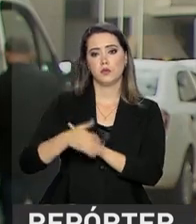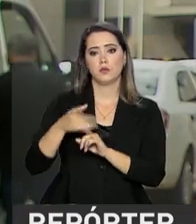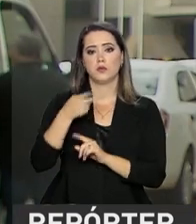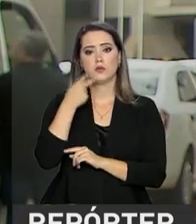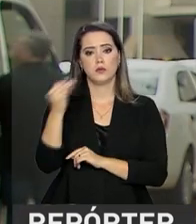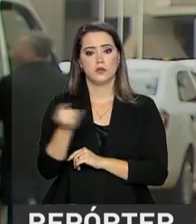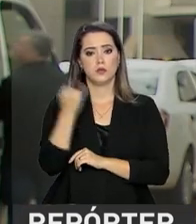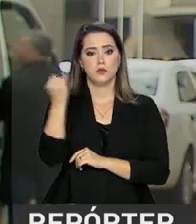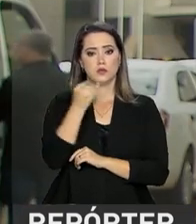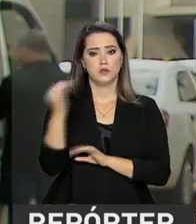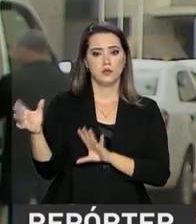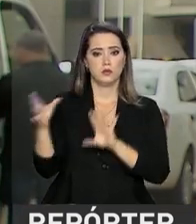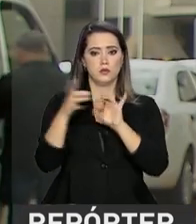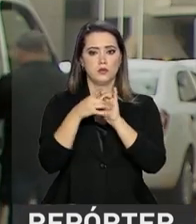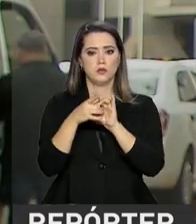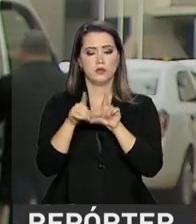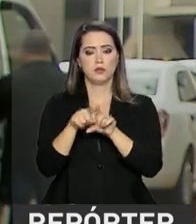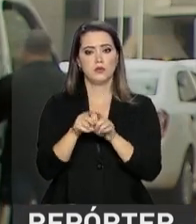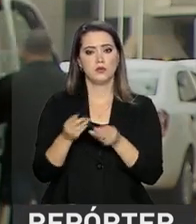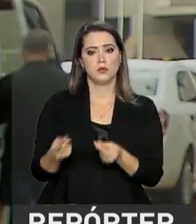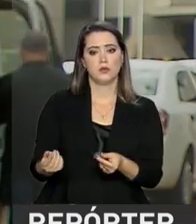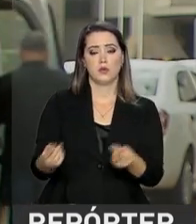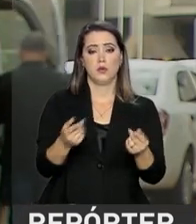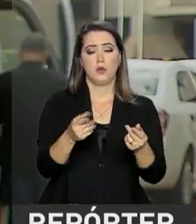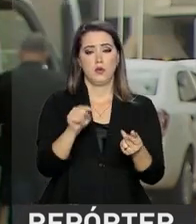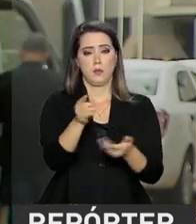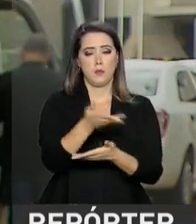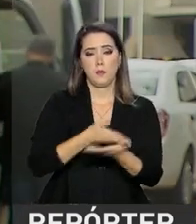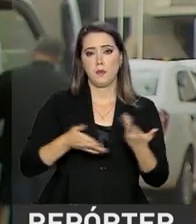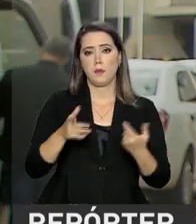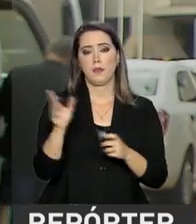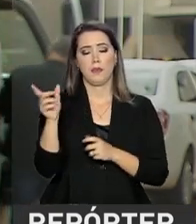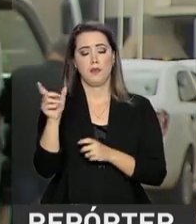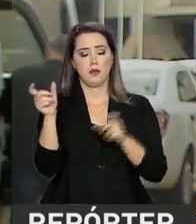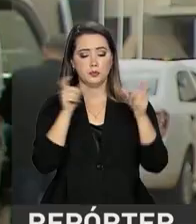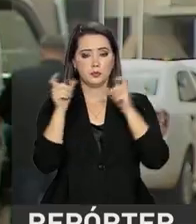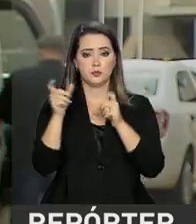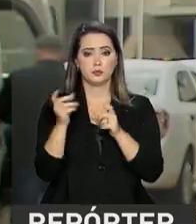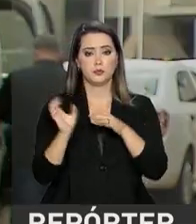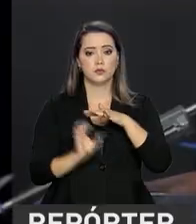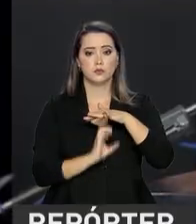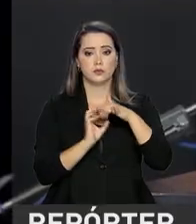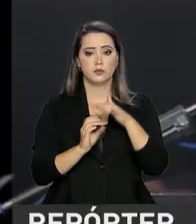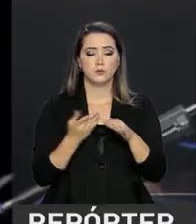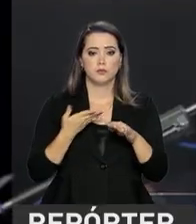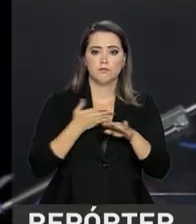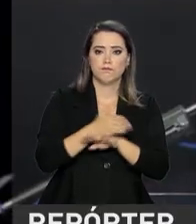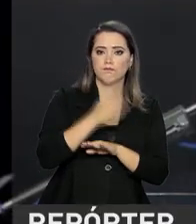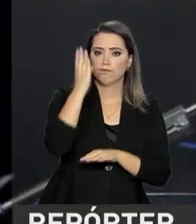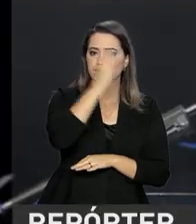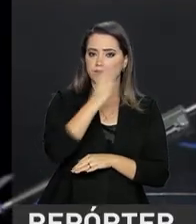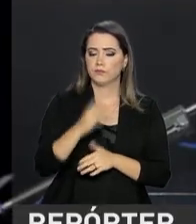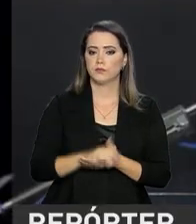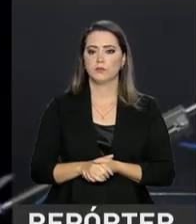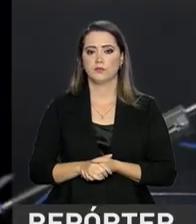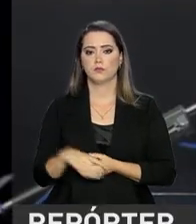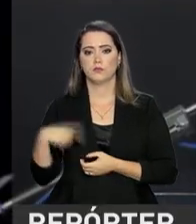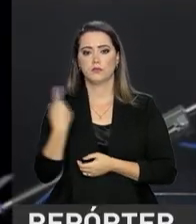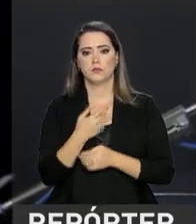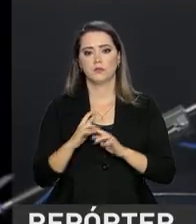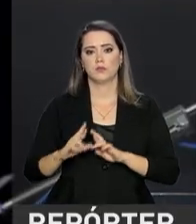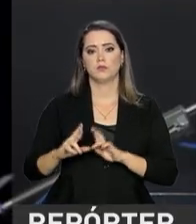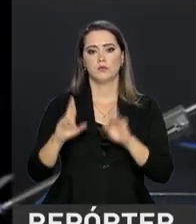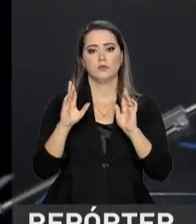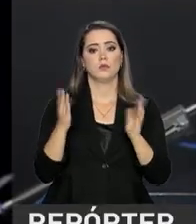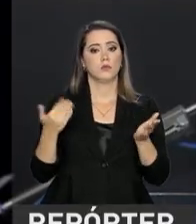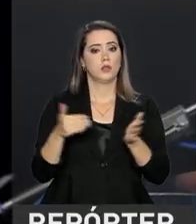destacou o programa de parcerias e investimentos para atrair recursos privados. A estimativa total de investimento